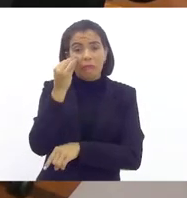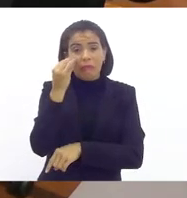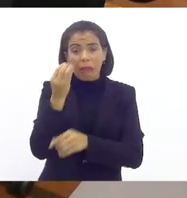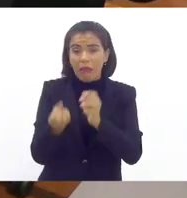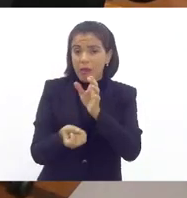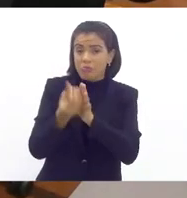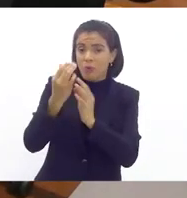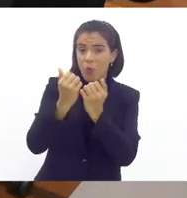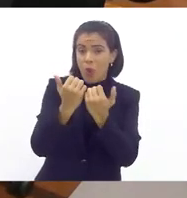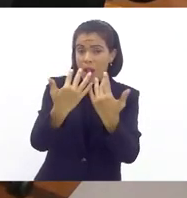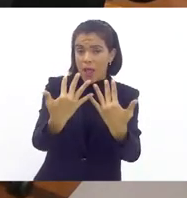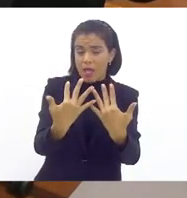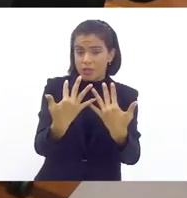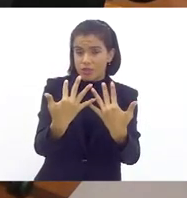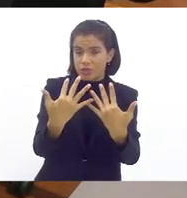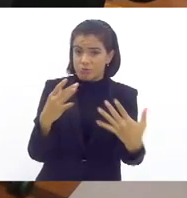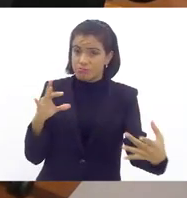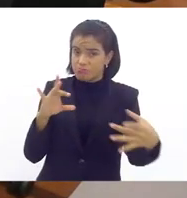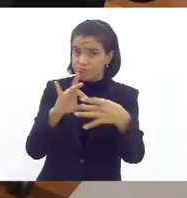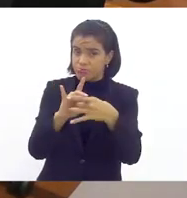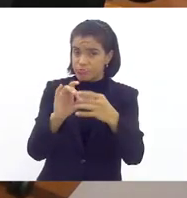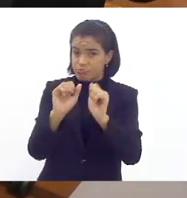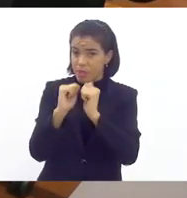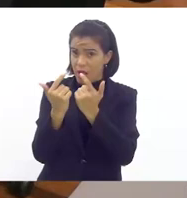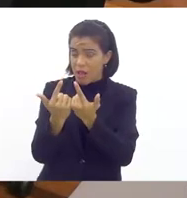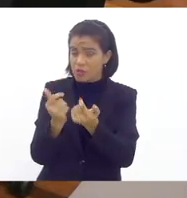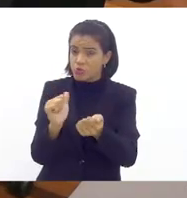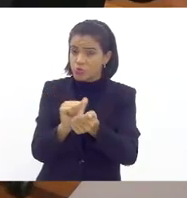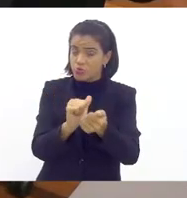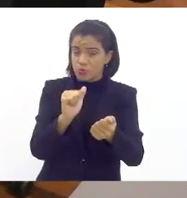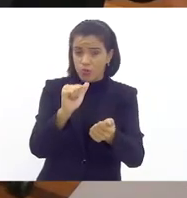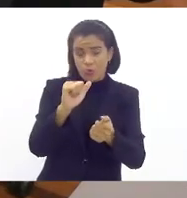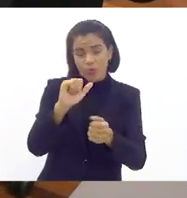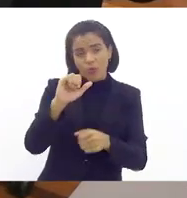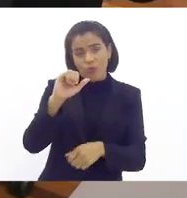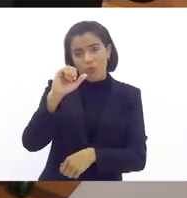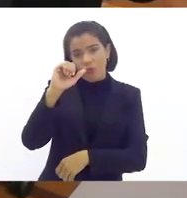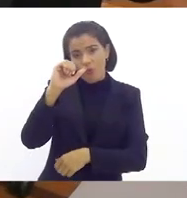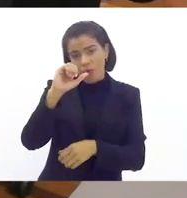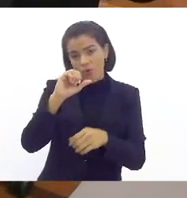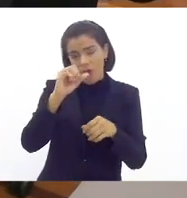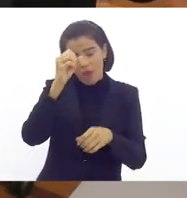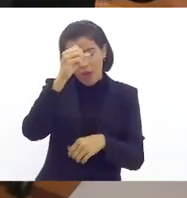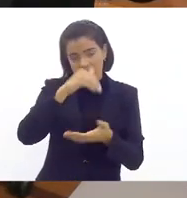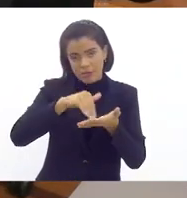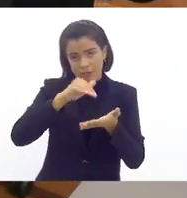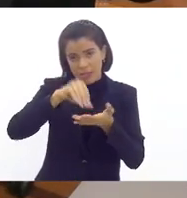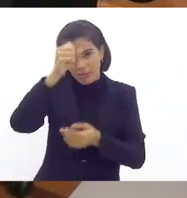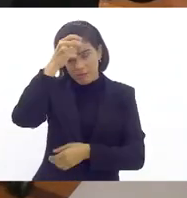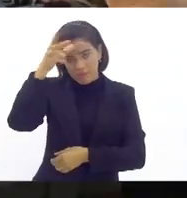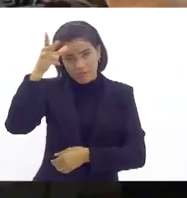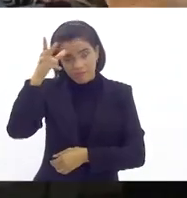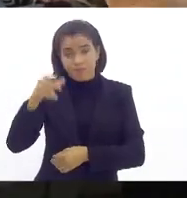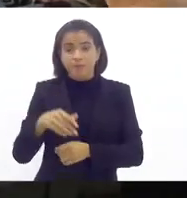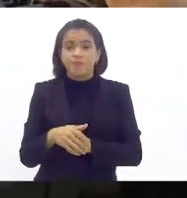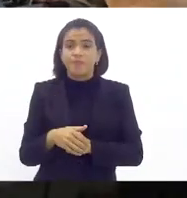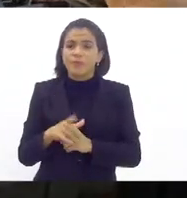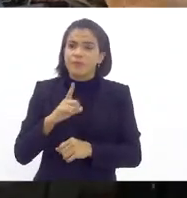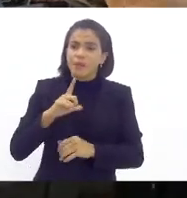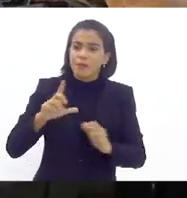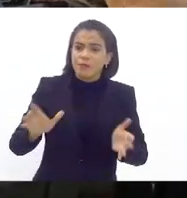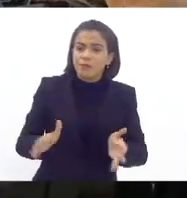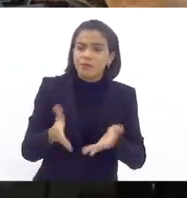conjunta da ALERJ com a Câmara Municipal para tratar do assunto. Temos aí também um incentivo,